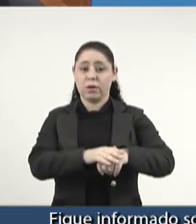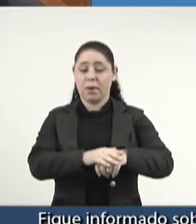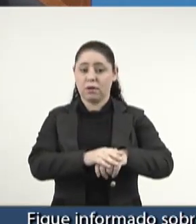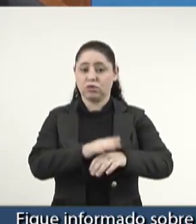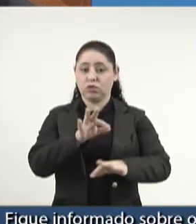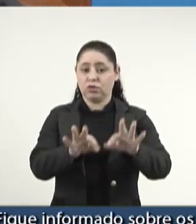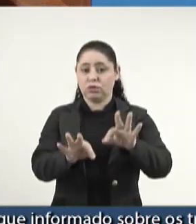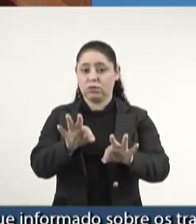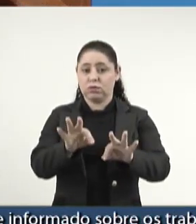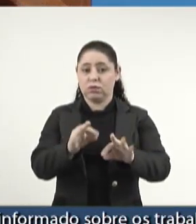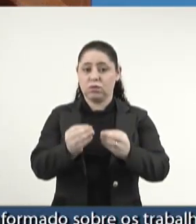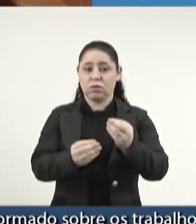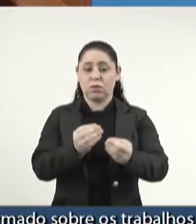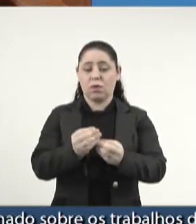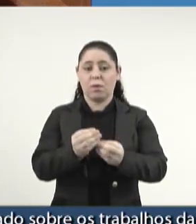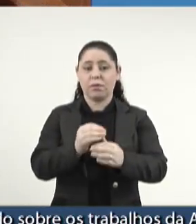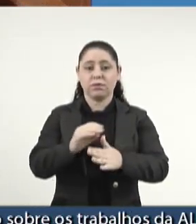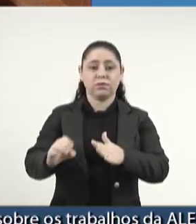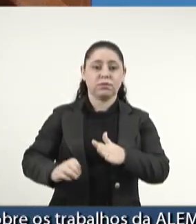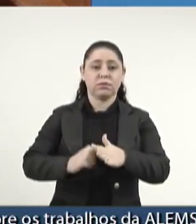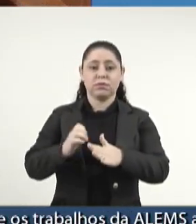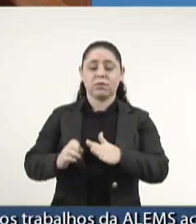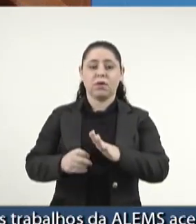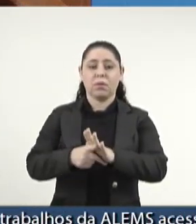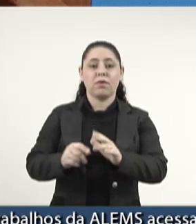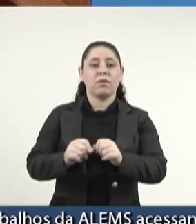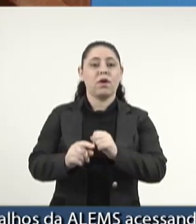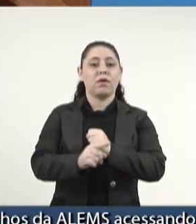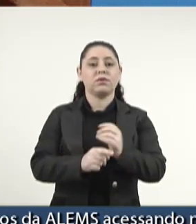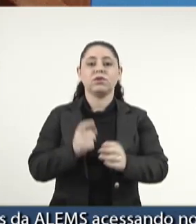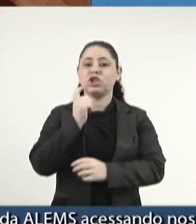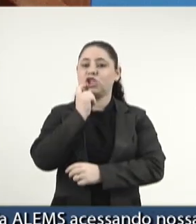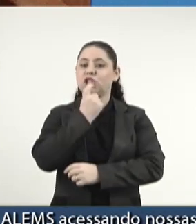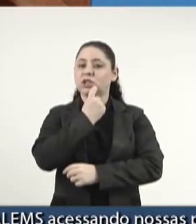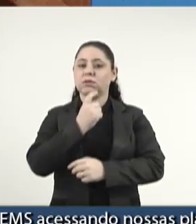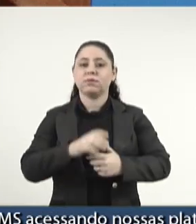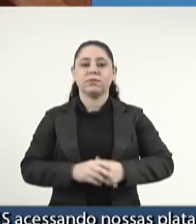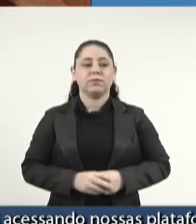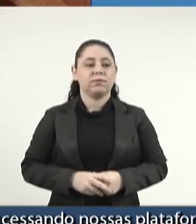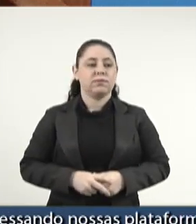Justiça, através da empresa que presta serviço de odontologia,